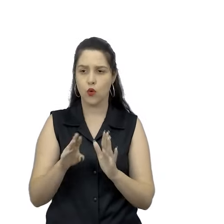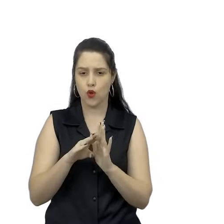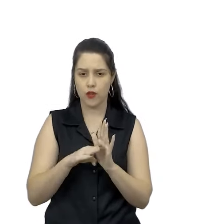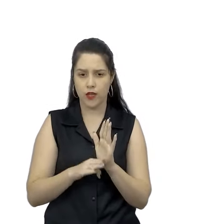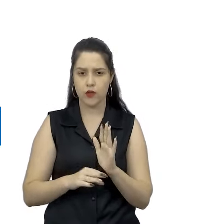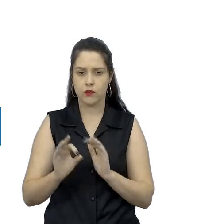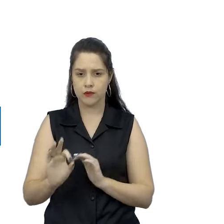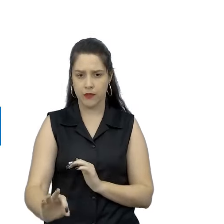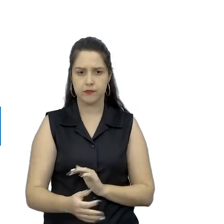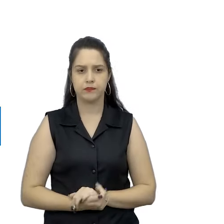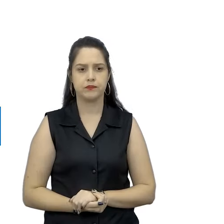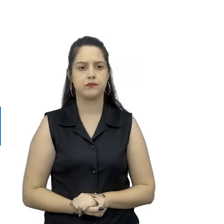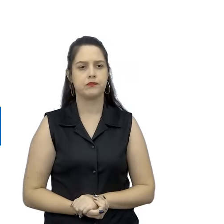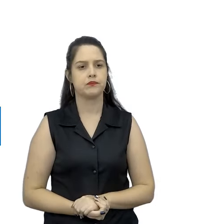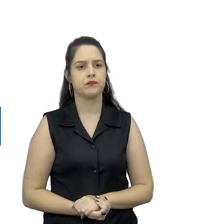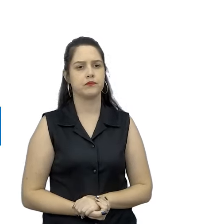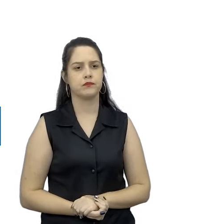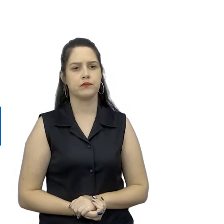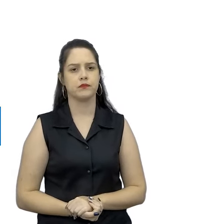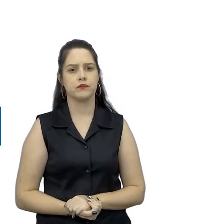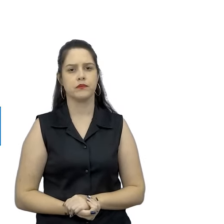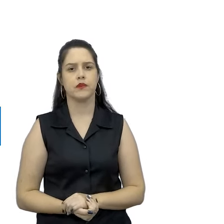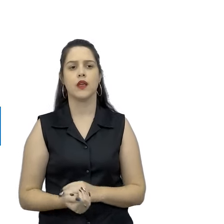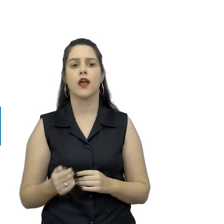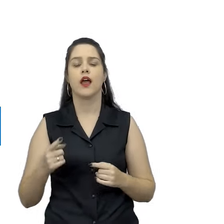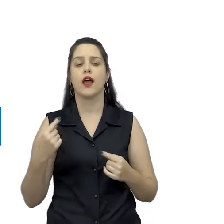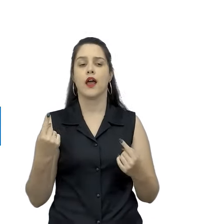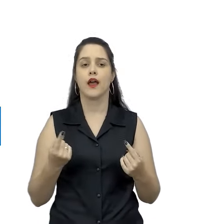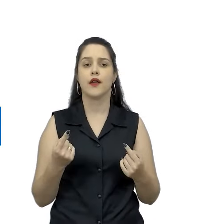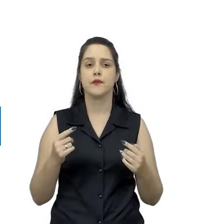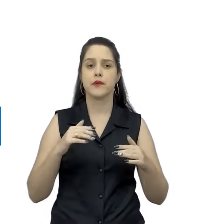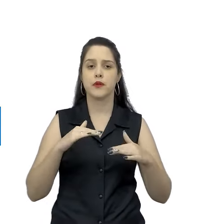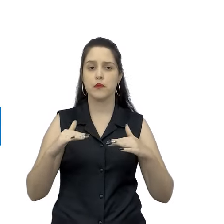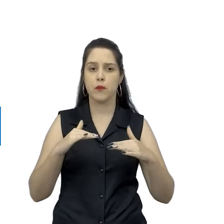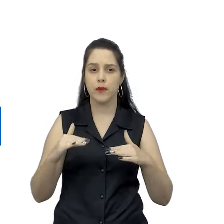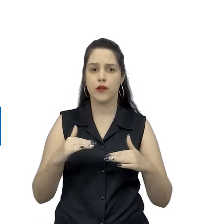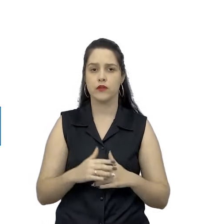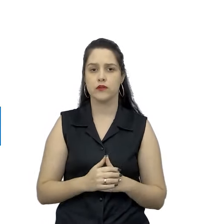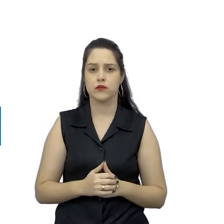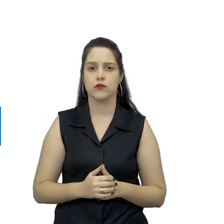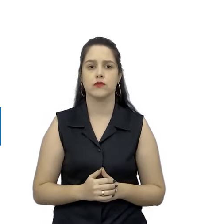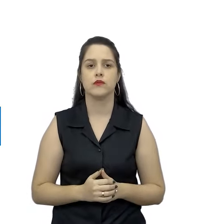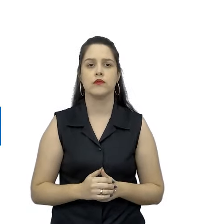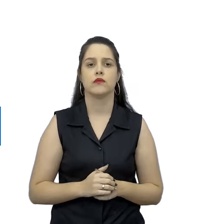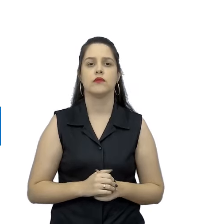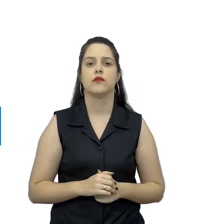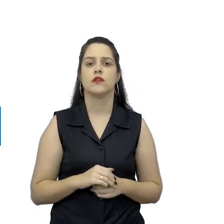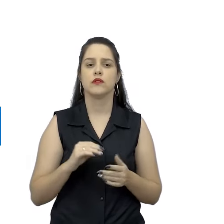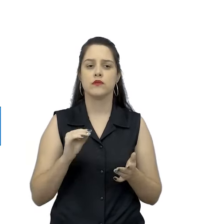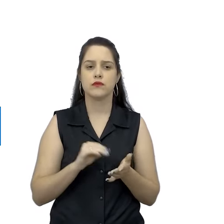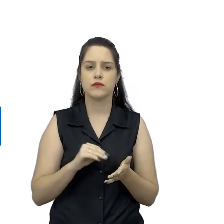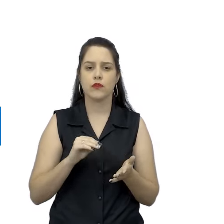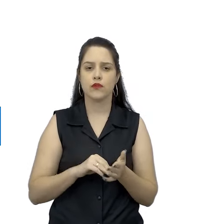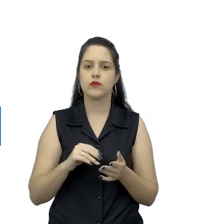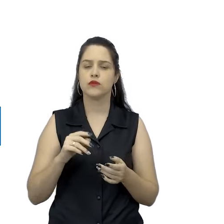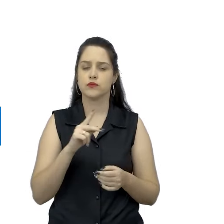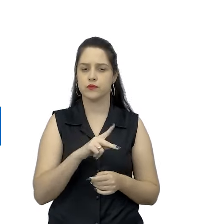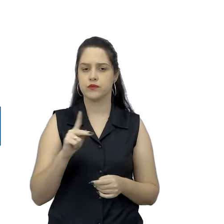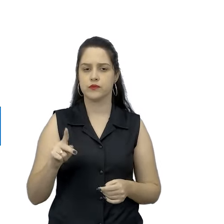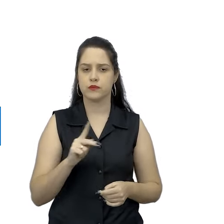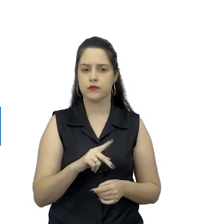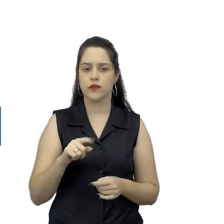tenho. Bom, pensando aqui, né, no nosso momento de desdobramento de pauta que os professores realizam